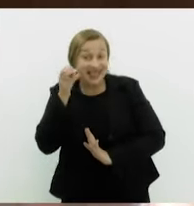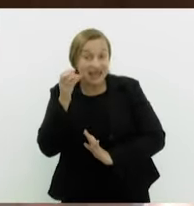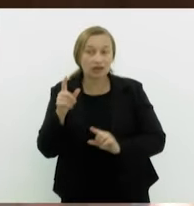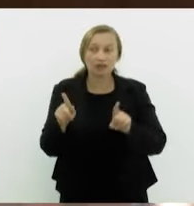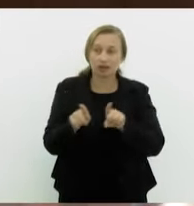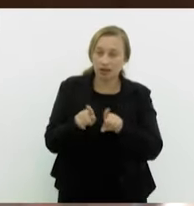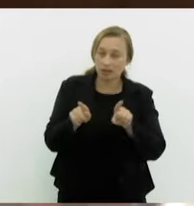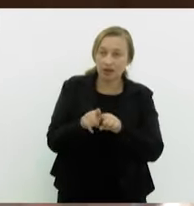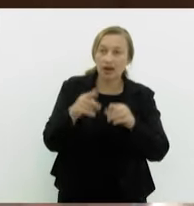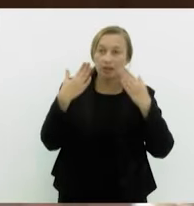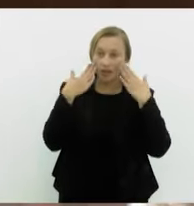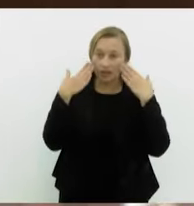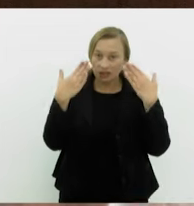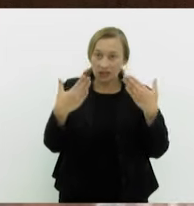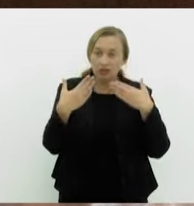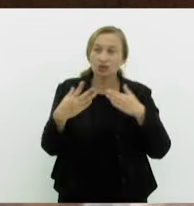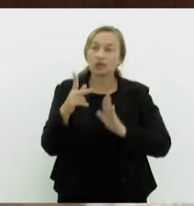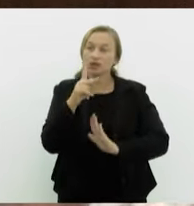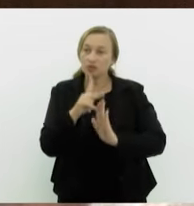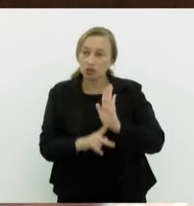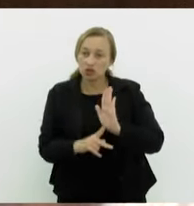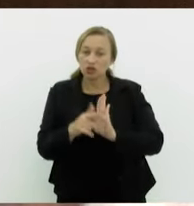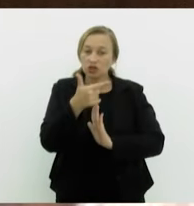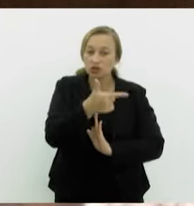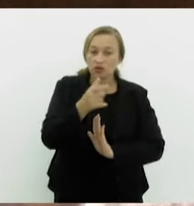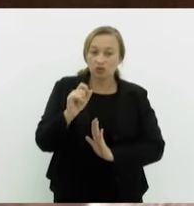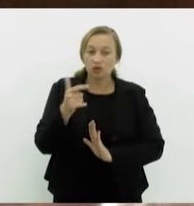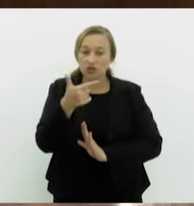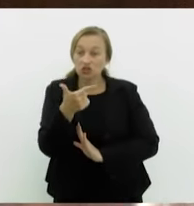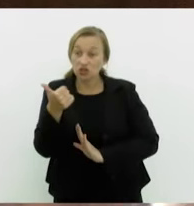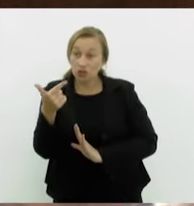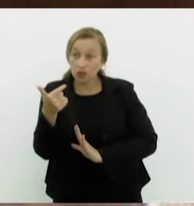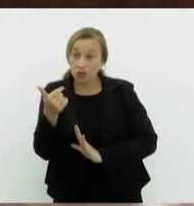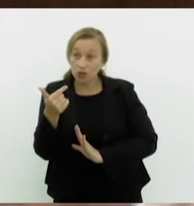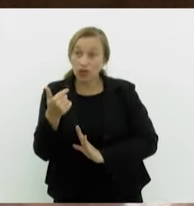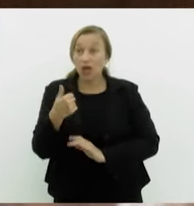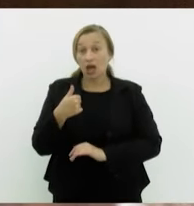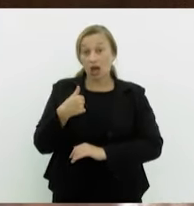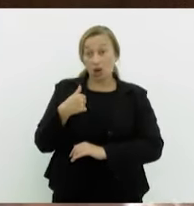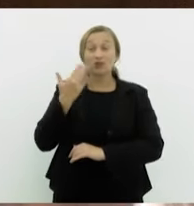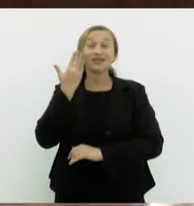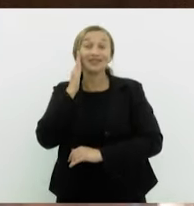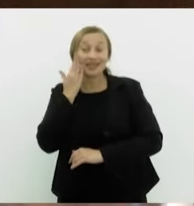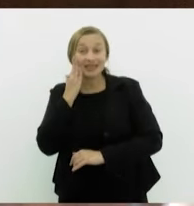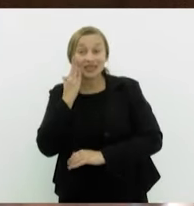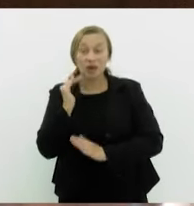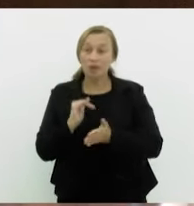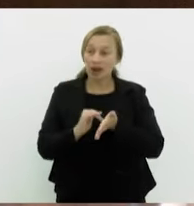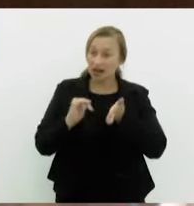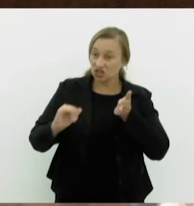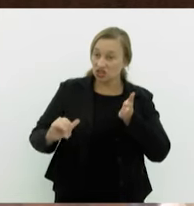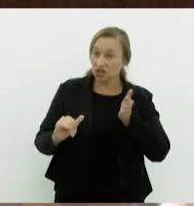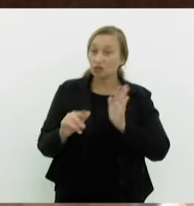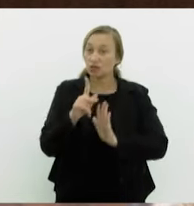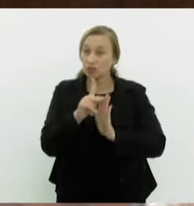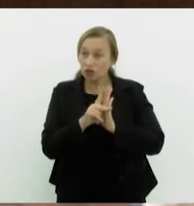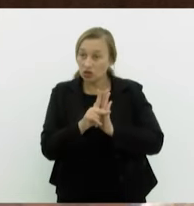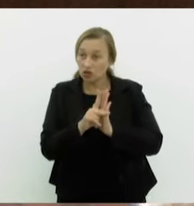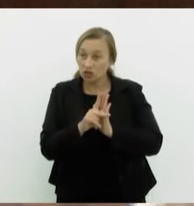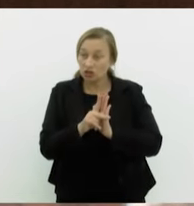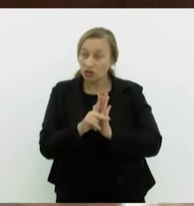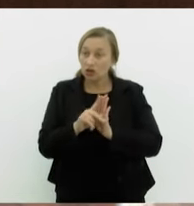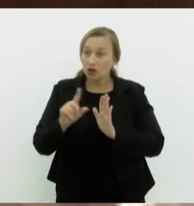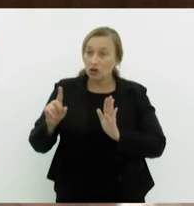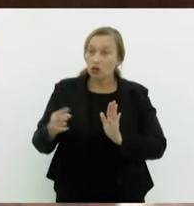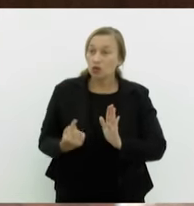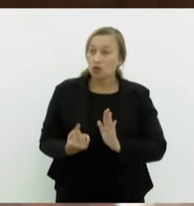também apresentou esse projeto em 2022. Então, eu entendi pela retirada do projeto, uma vez que o